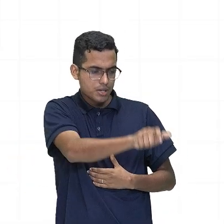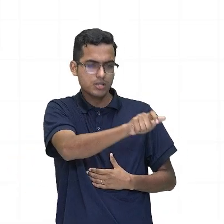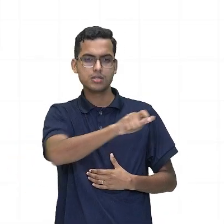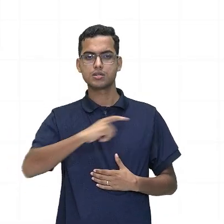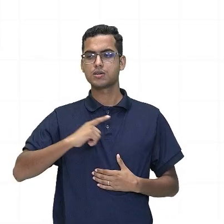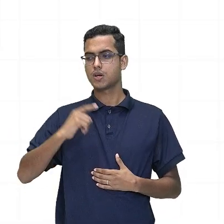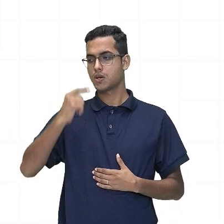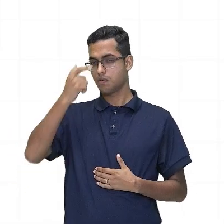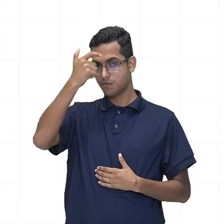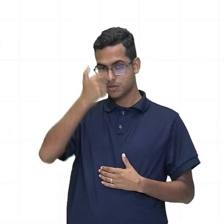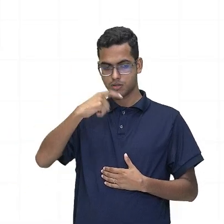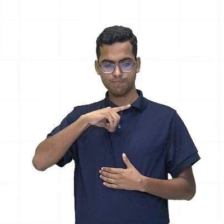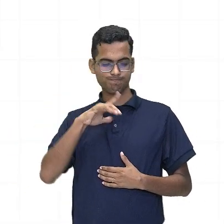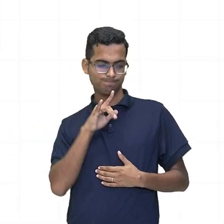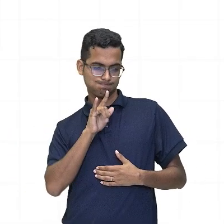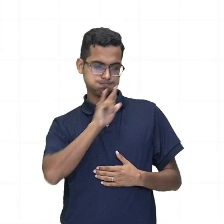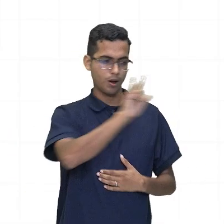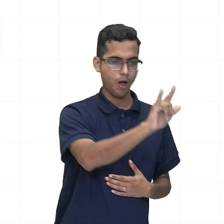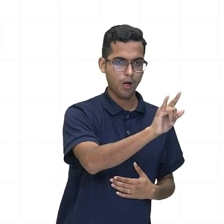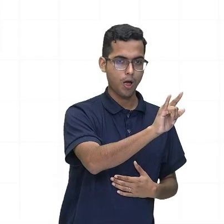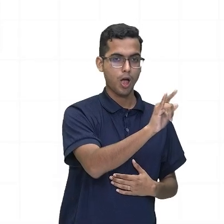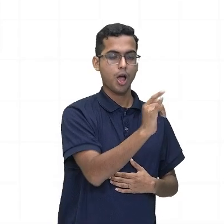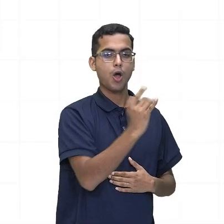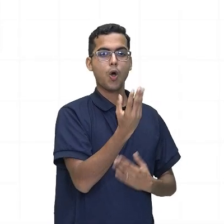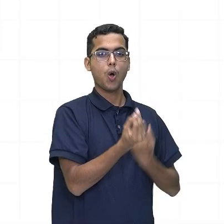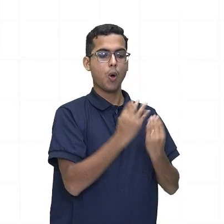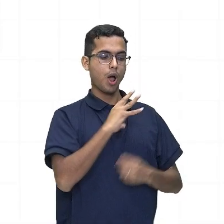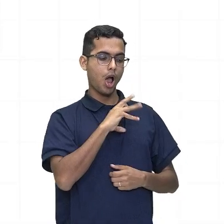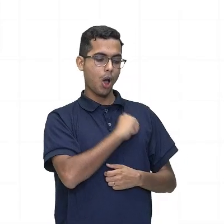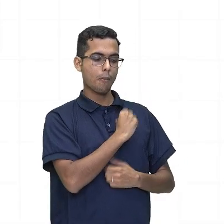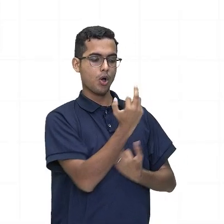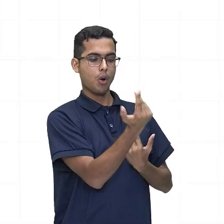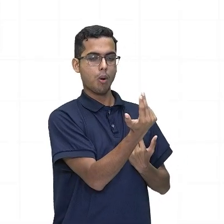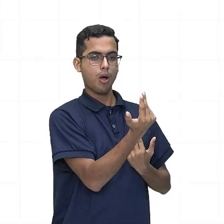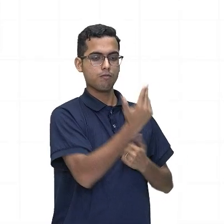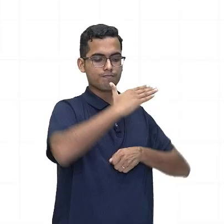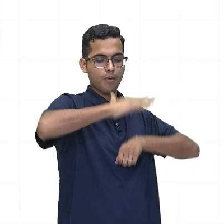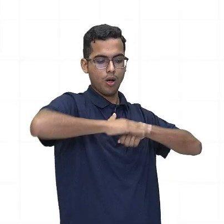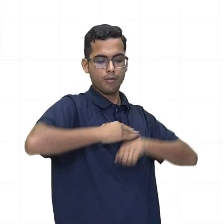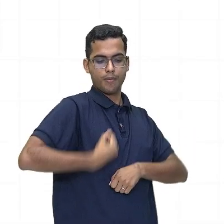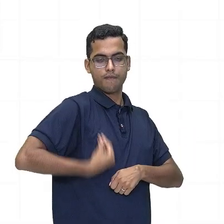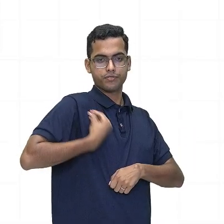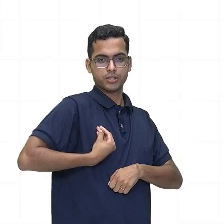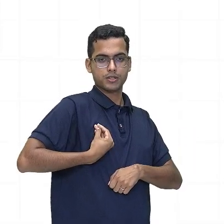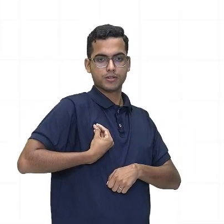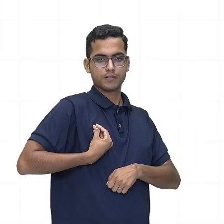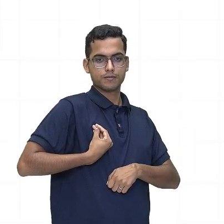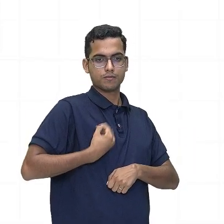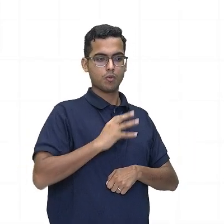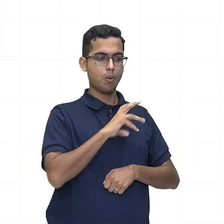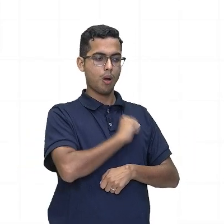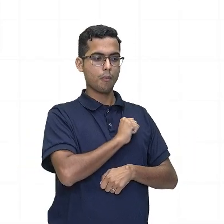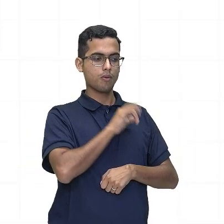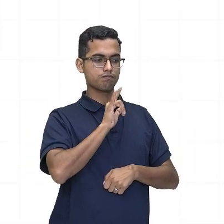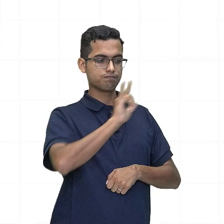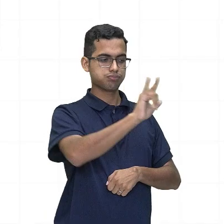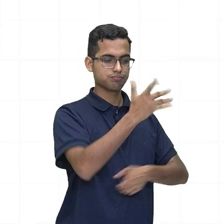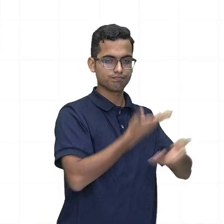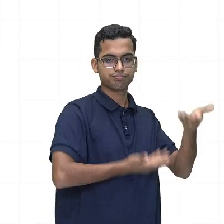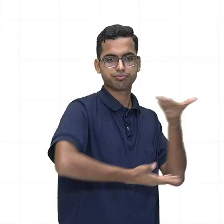Amarás o teu próximo como a ti mesmo. Destes 2 mandamentos dependem toda a lei e